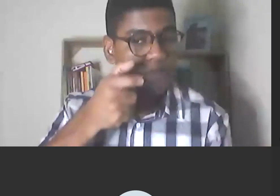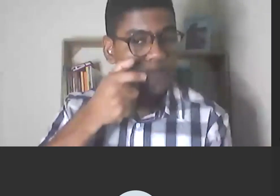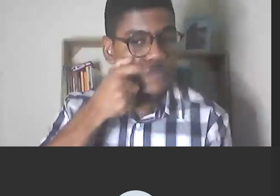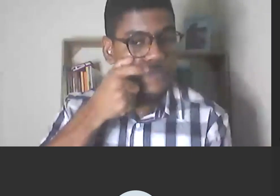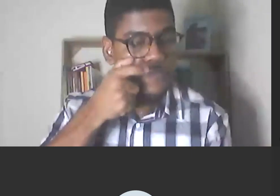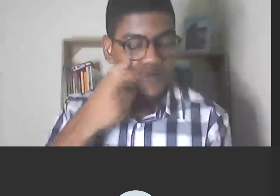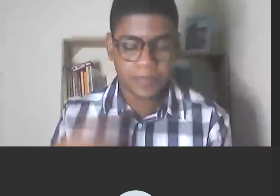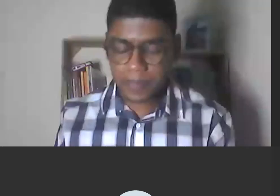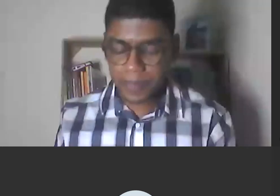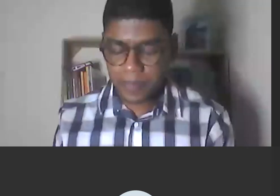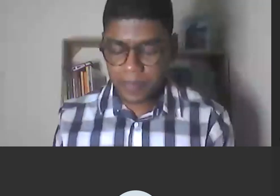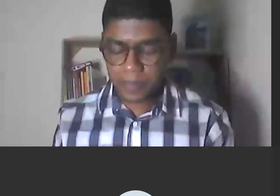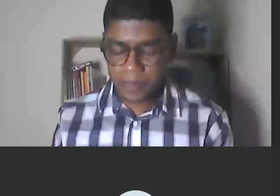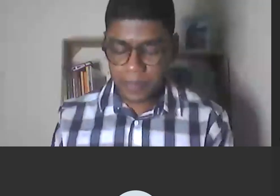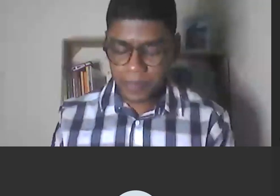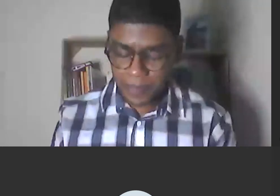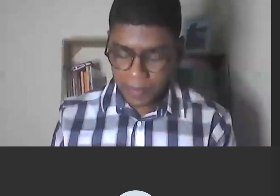Assistir.